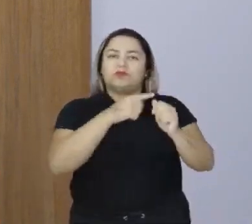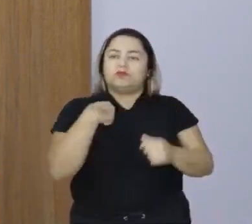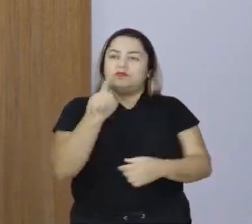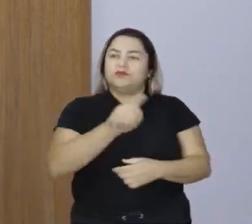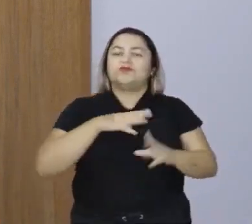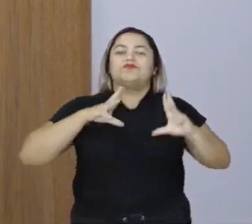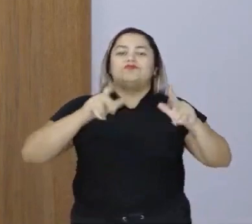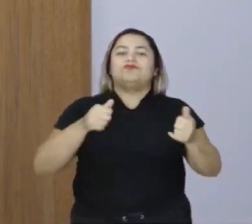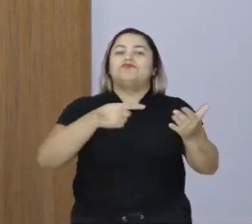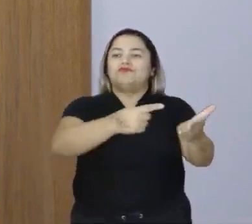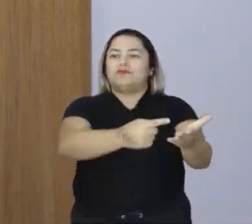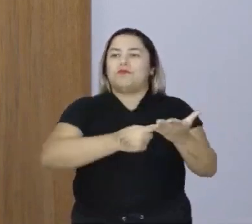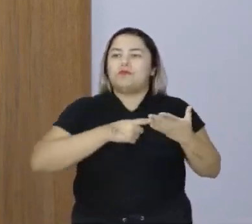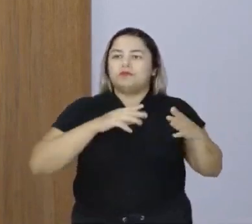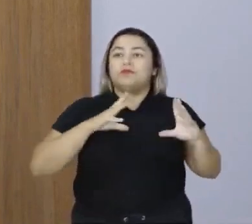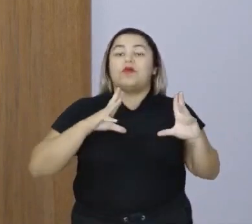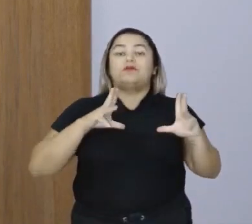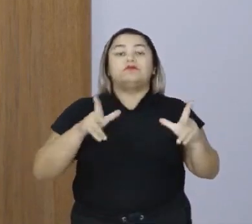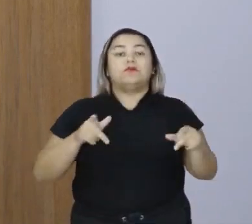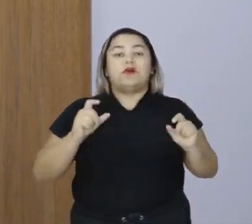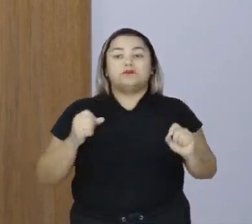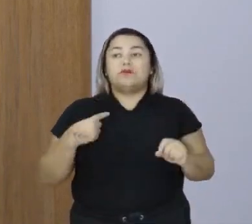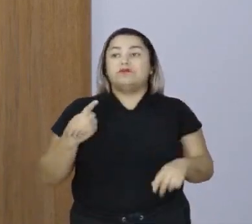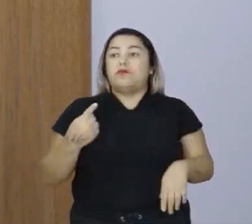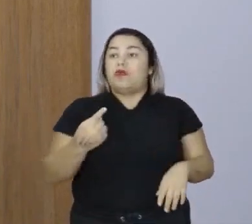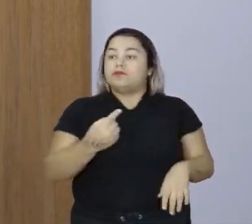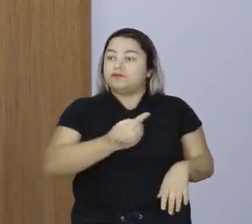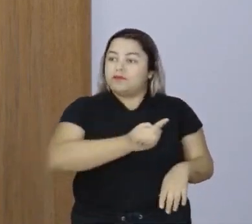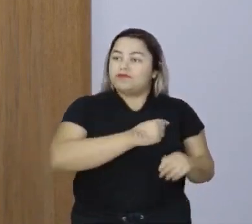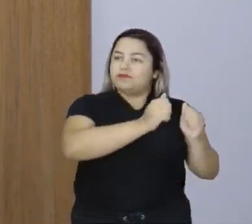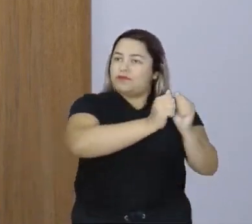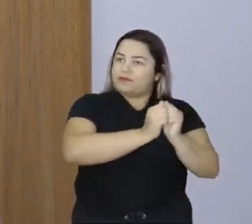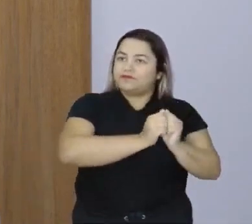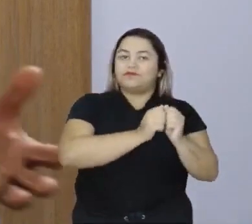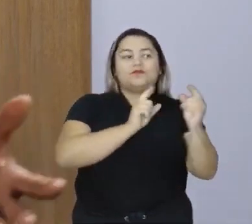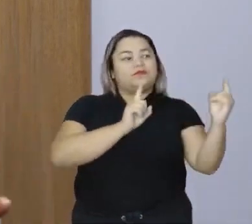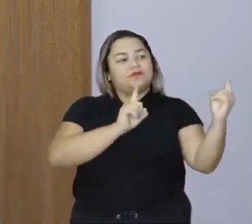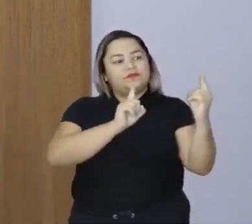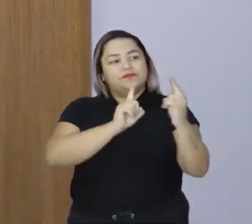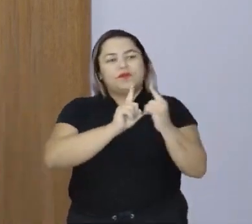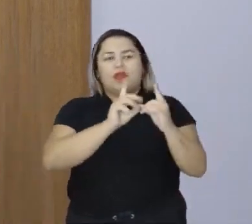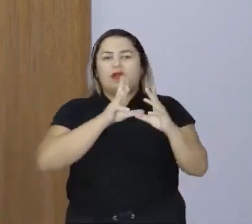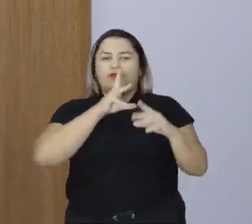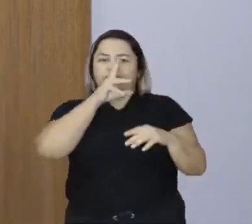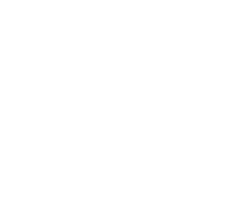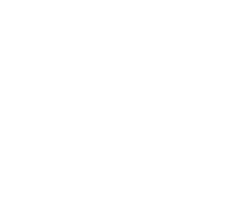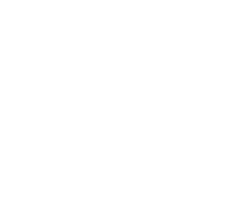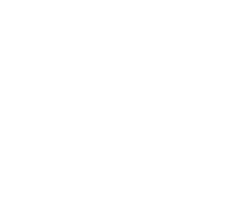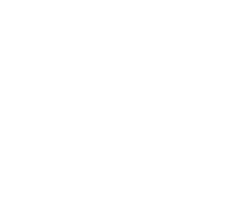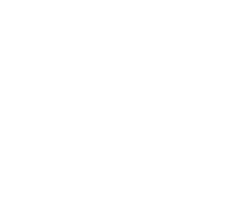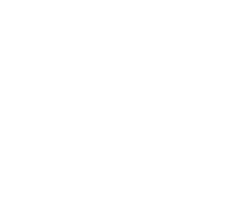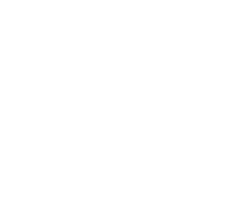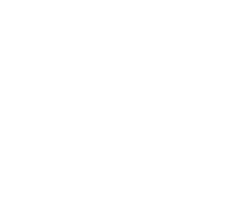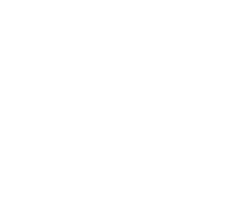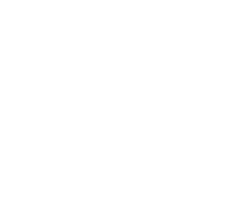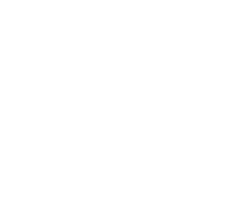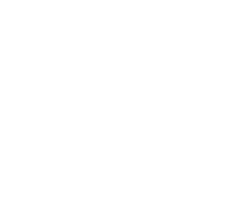estão convidados e convidadas a vir fortalecer essa luta, que é de todos.